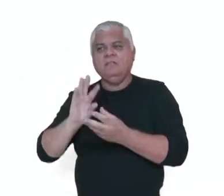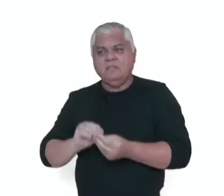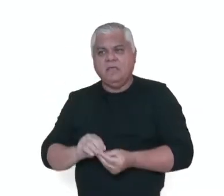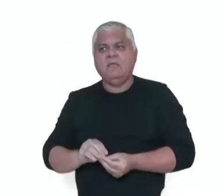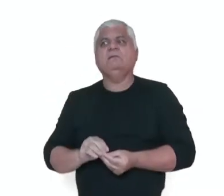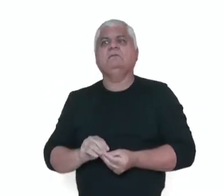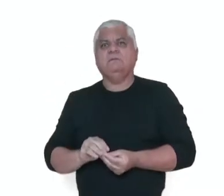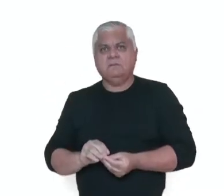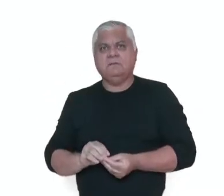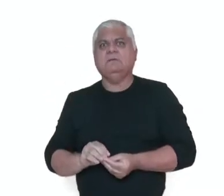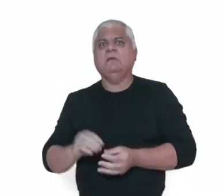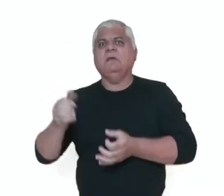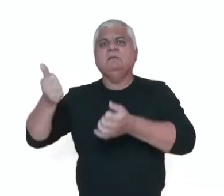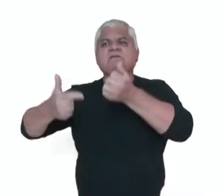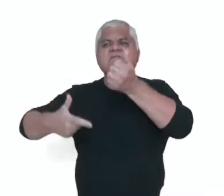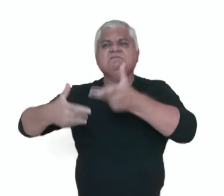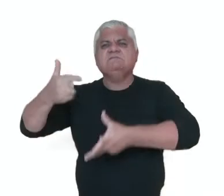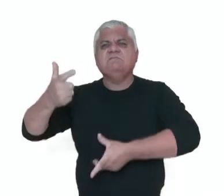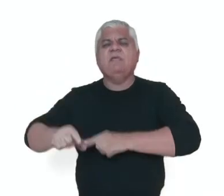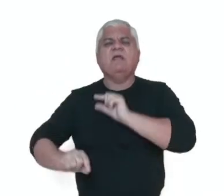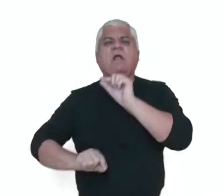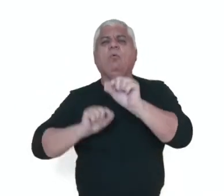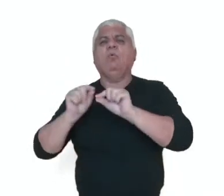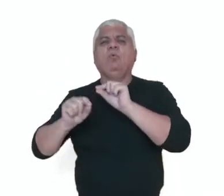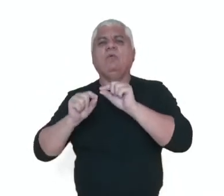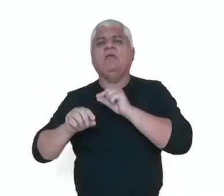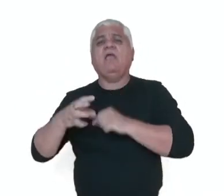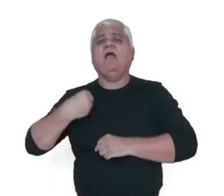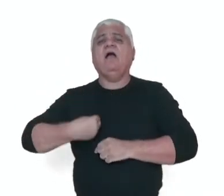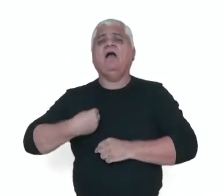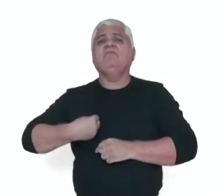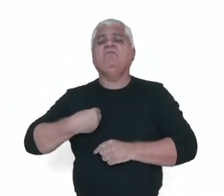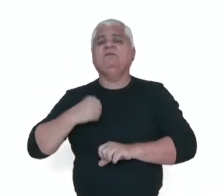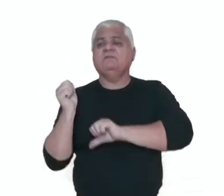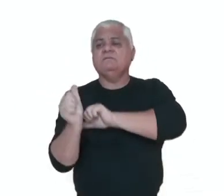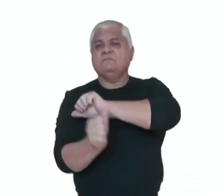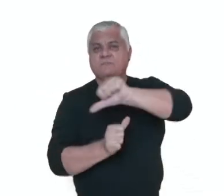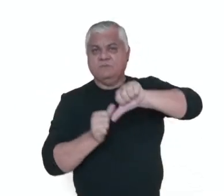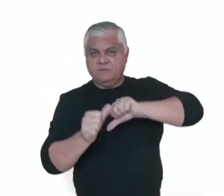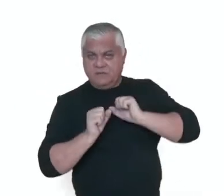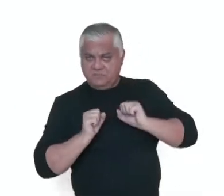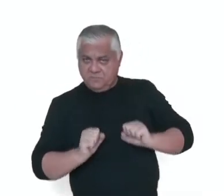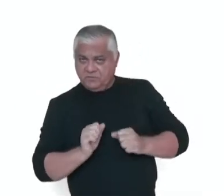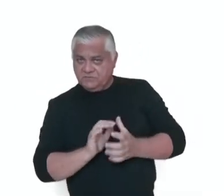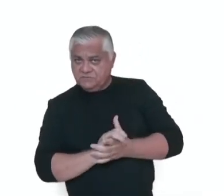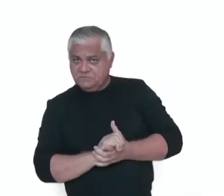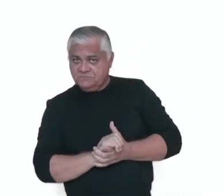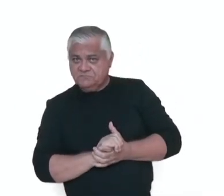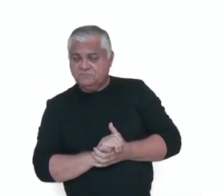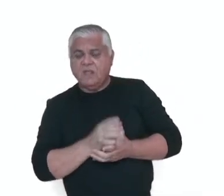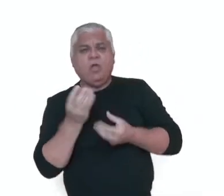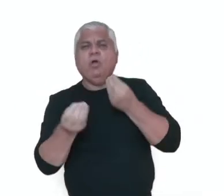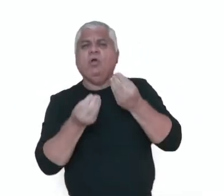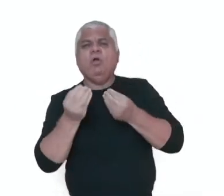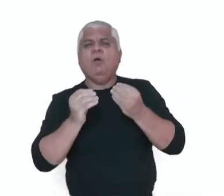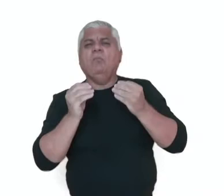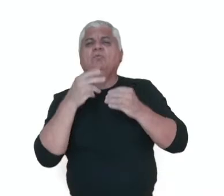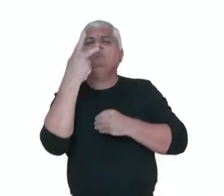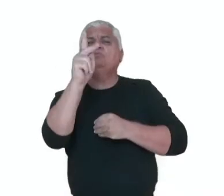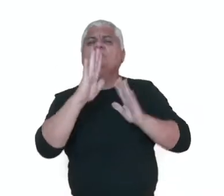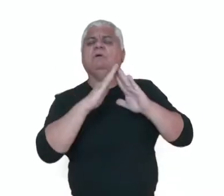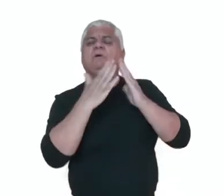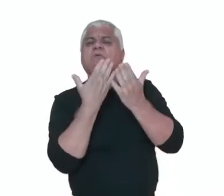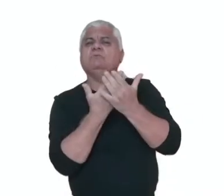compreendam, expliquem e possam transformar a realidade social em que vivem? Como a ginástica que é trabalhada em sua escola